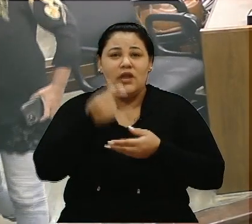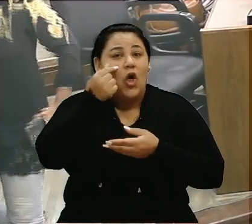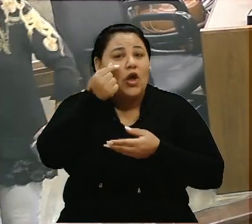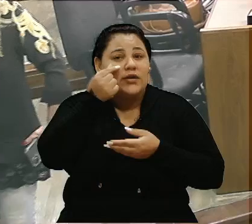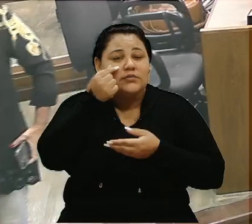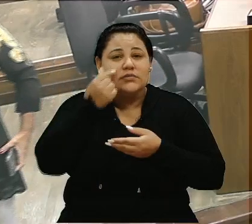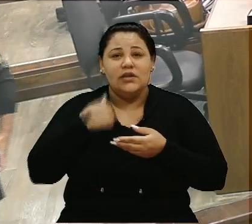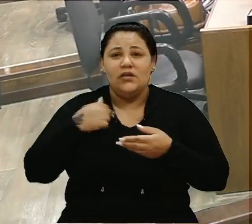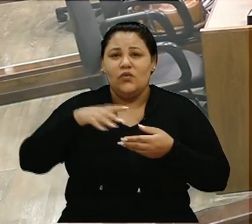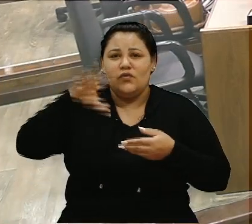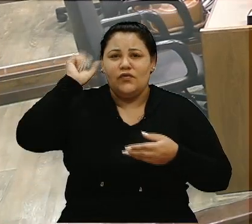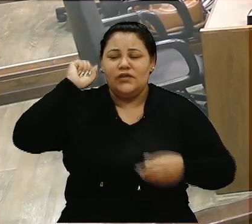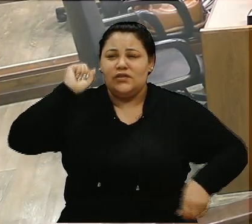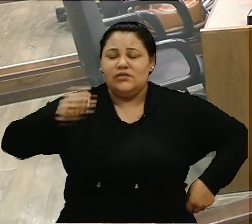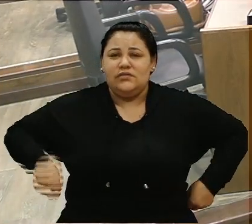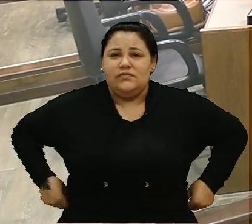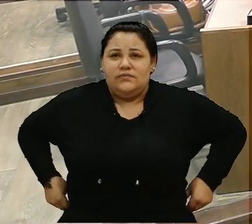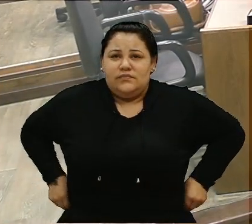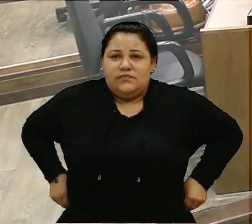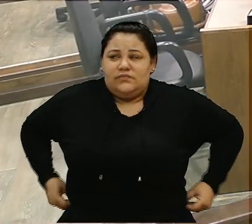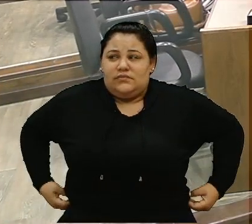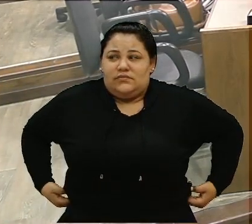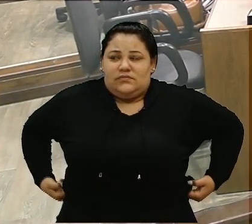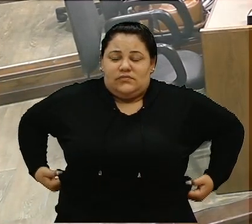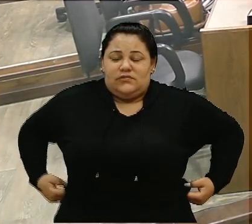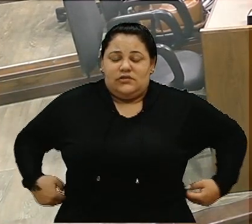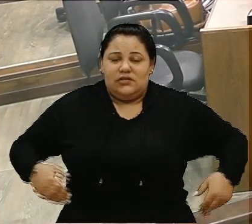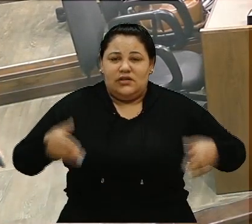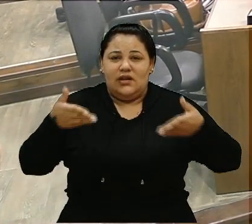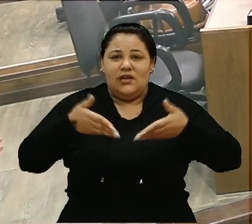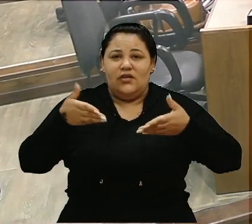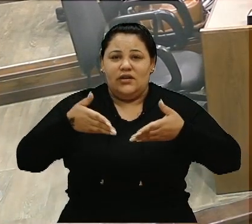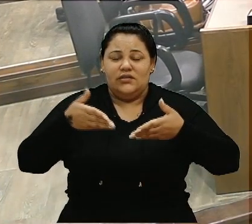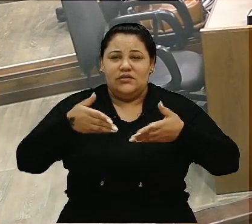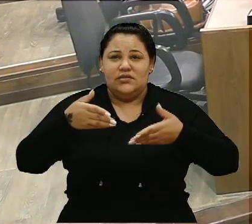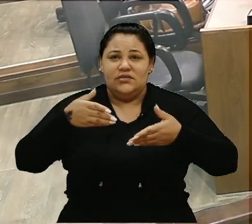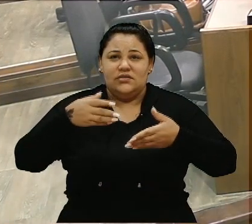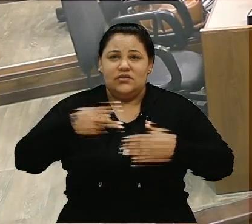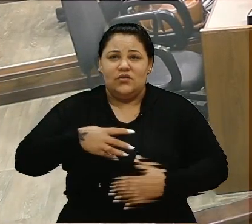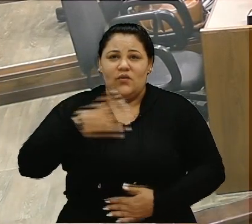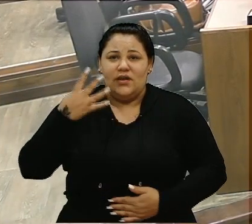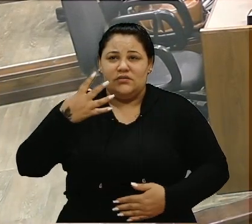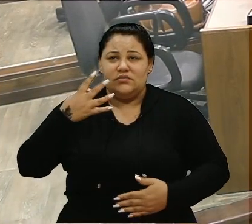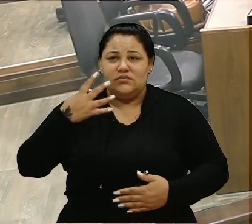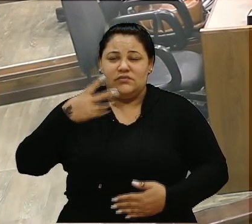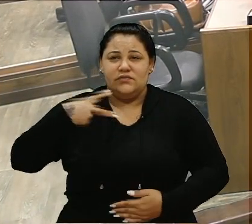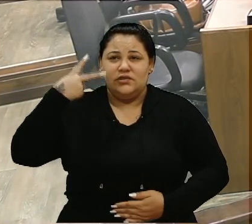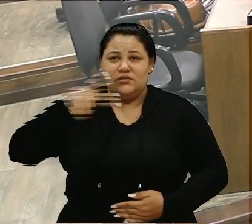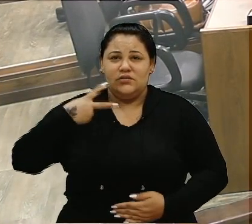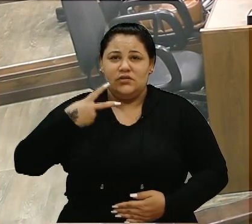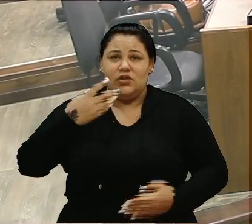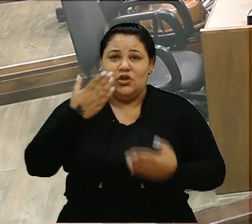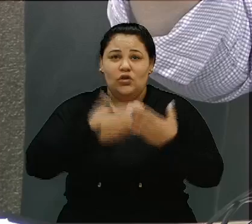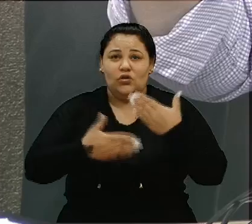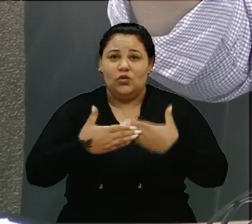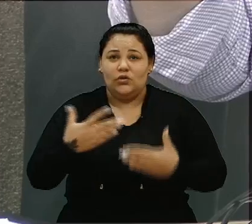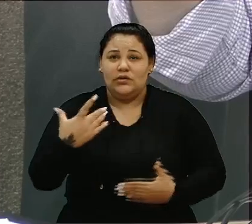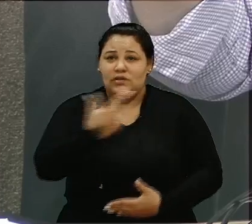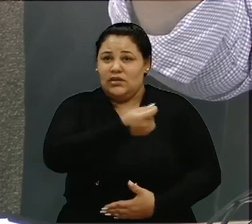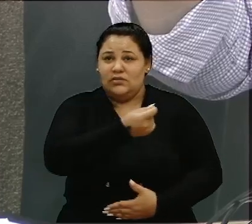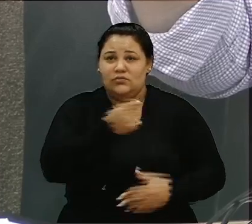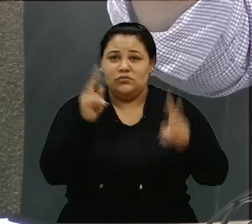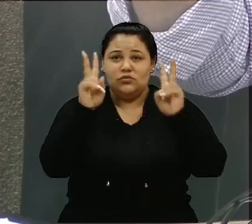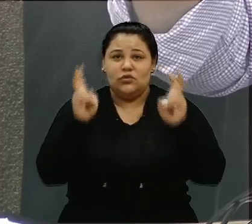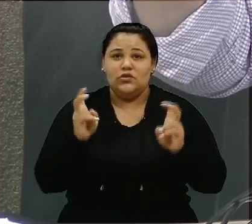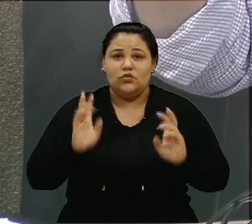falas agora das 4 Qual vereadoras, artigo, né? vereador? Das 4 vereadoras. Todas fugiram do tema. Tá.